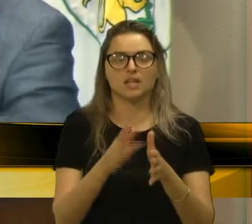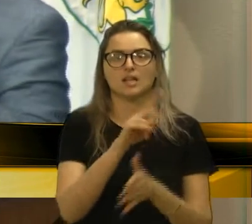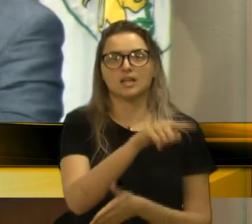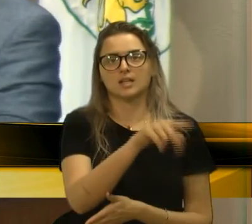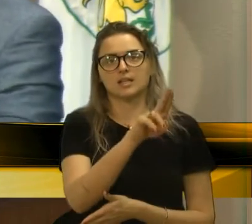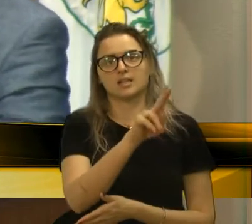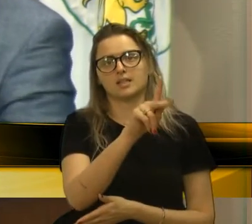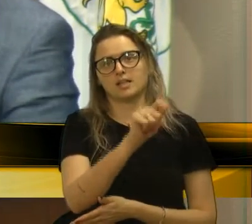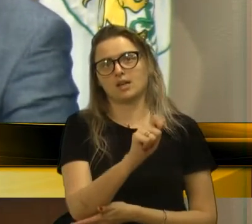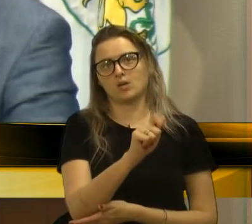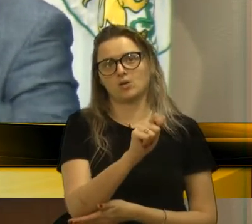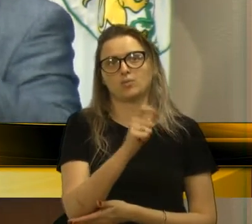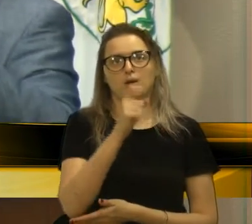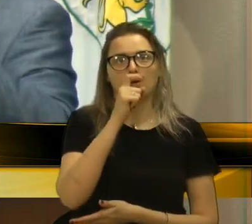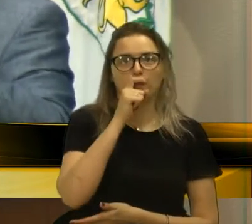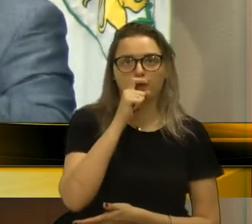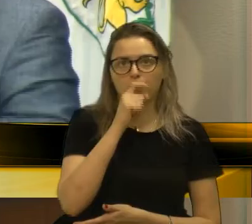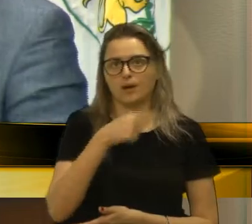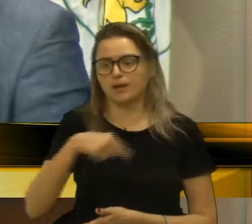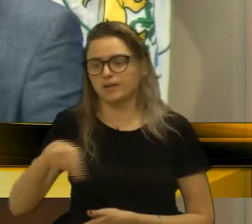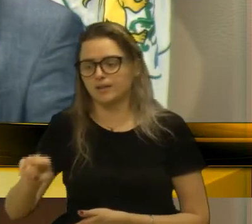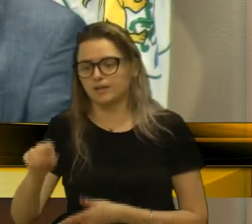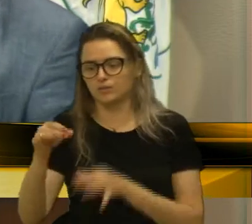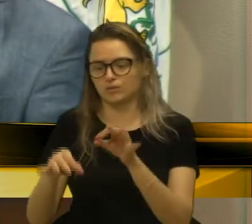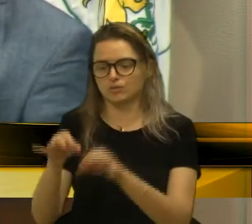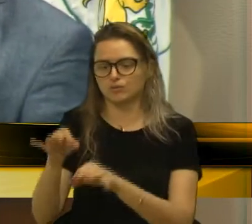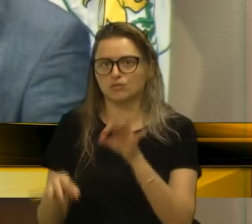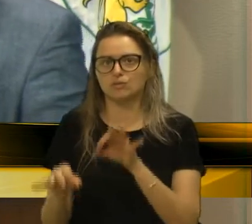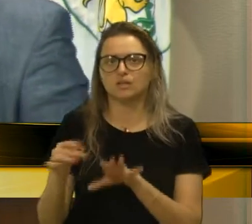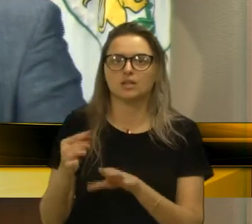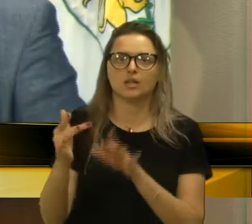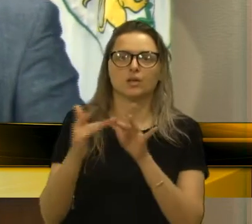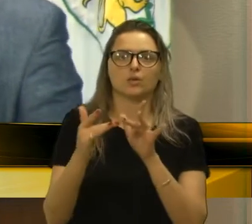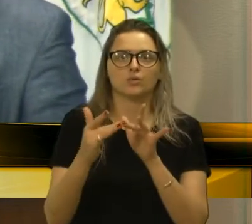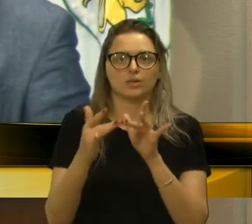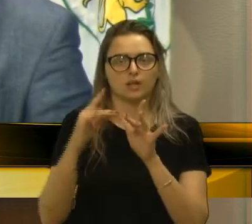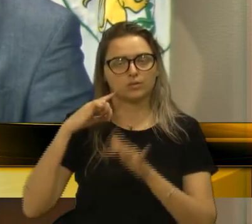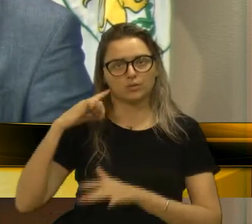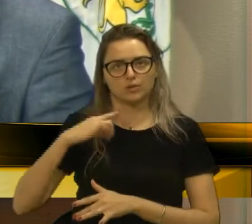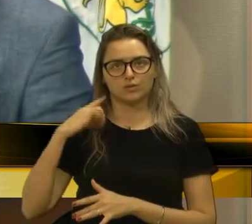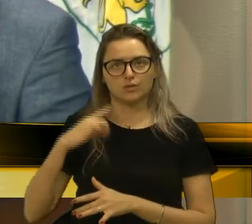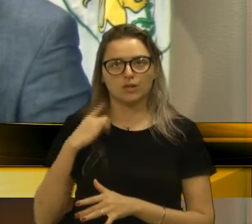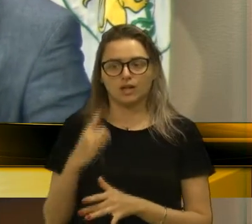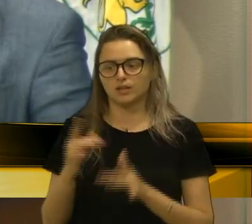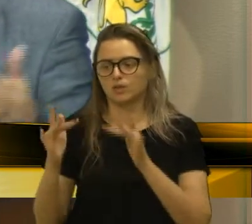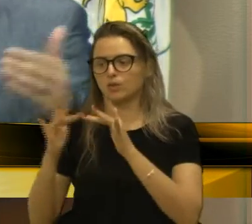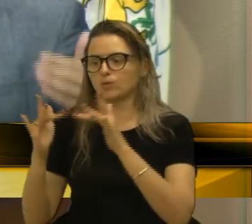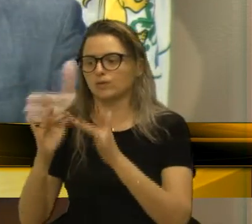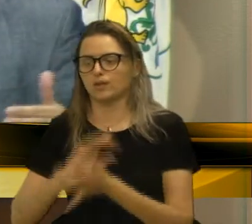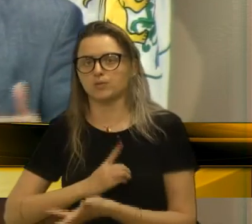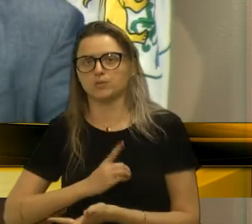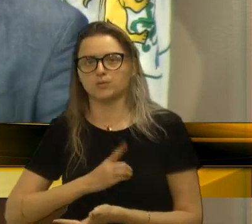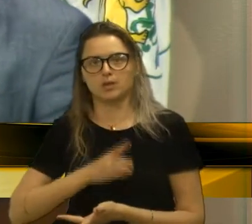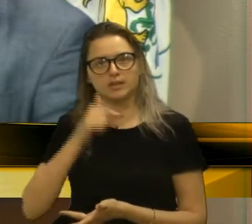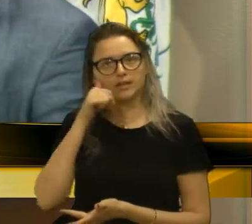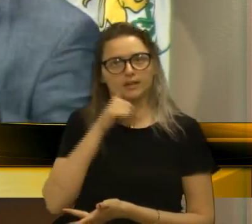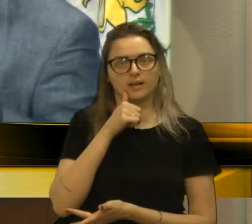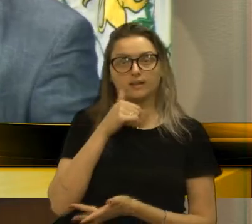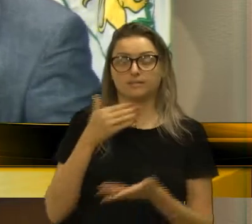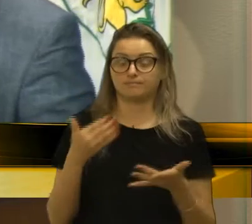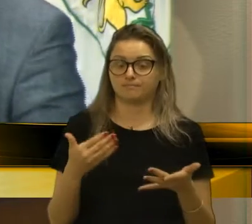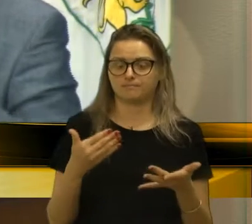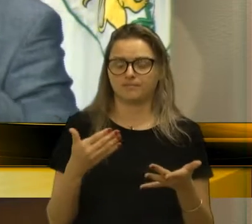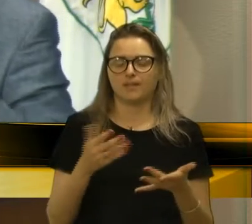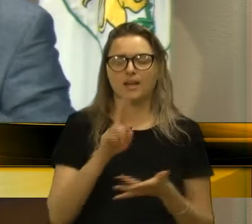Norte. E o pai peregrinando na justiça, mantendo contato com a advogada, mantendo contato com a delegada, enfim.